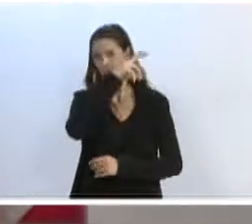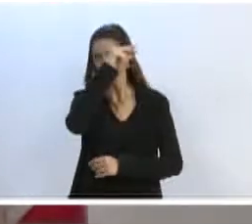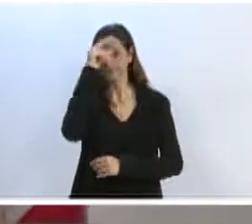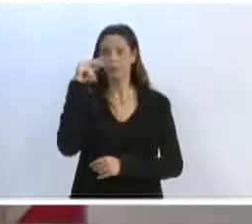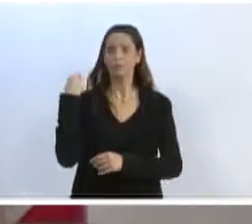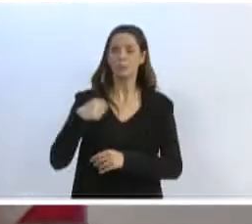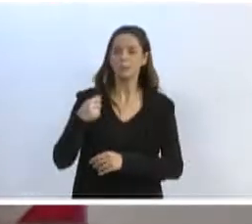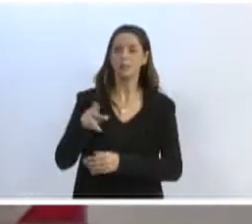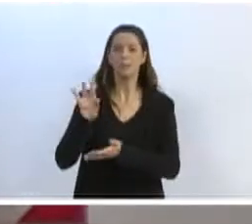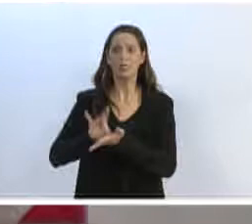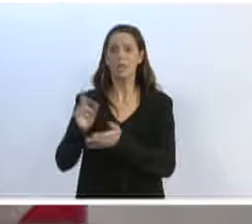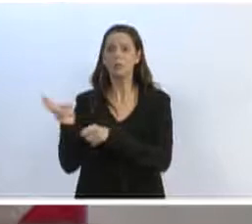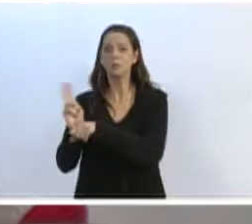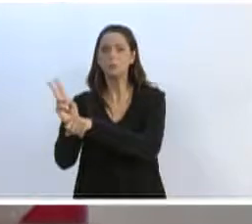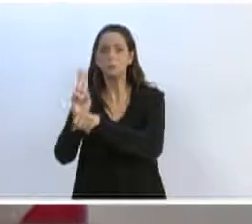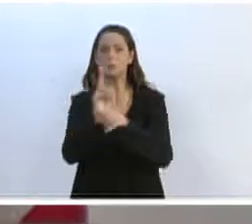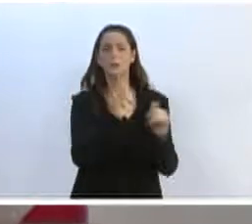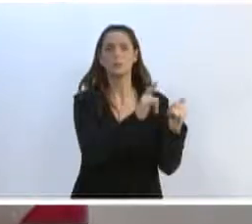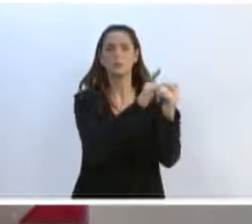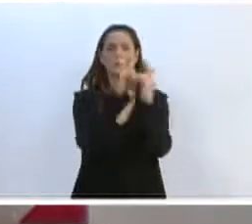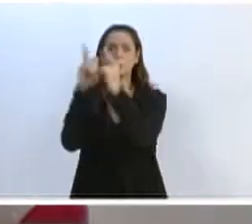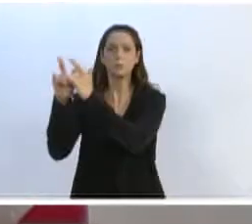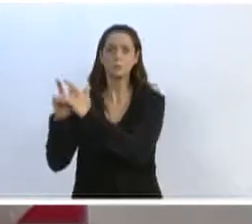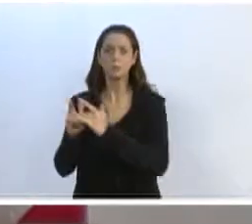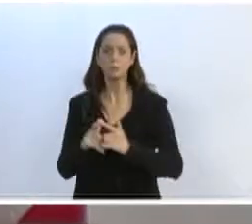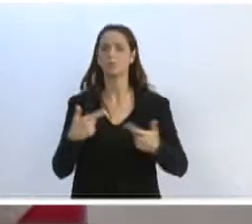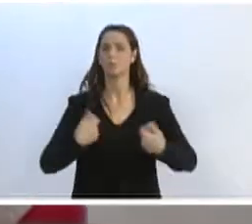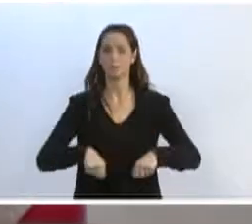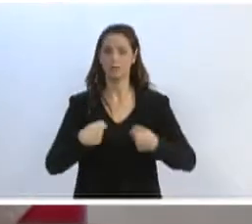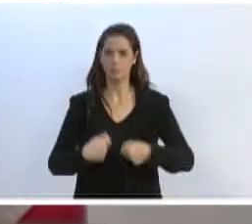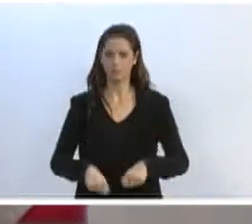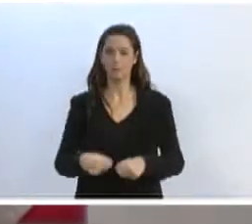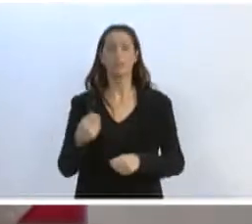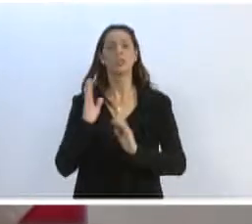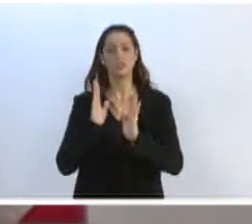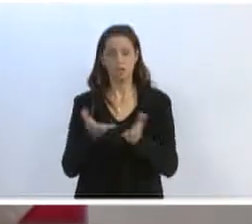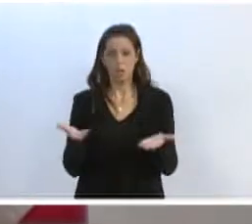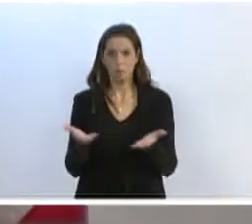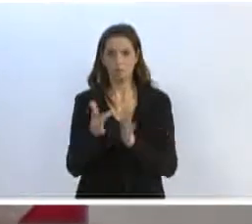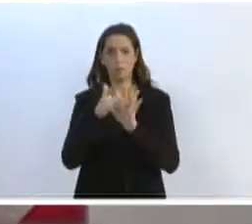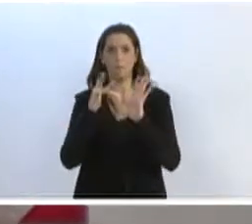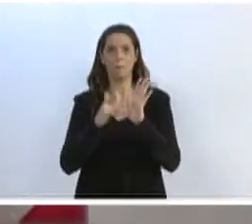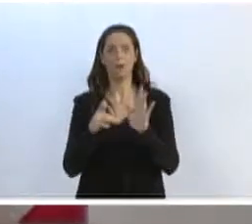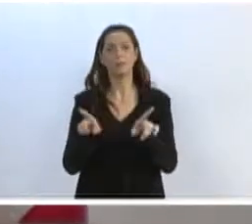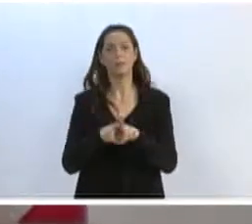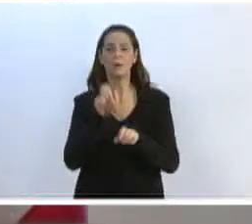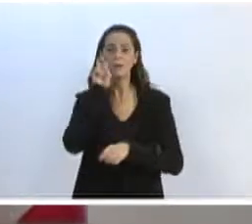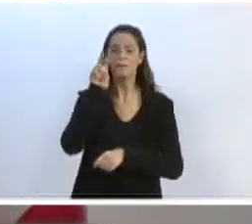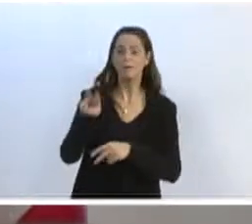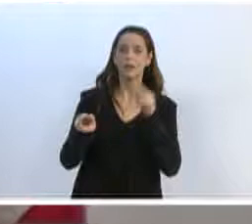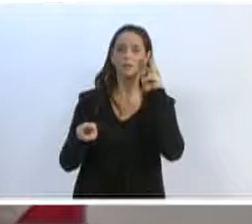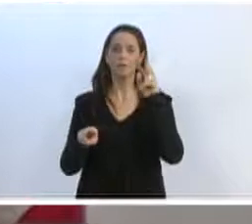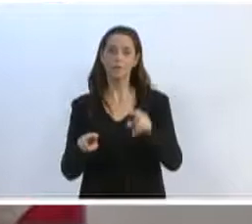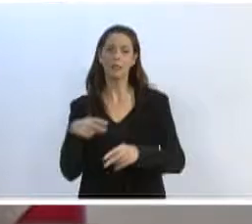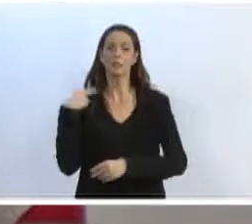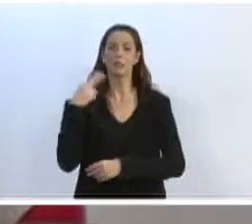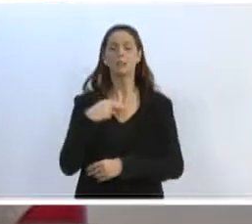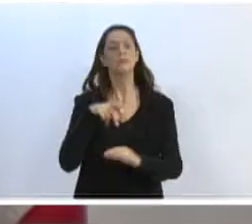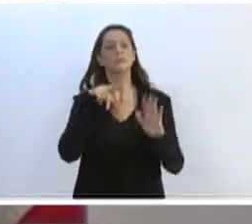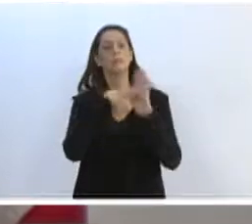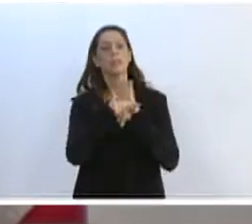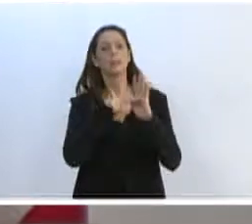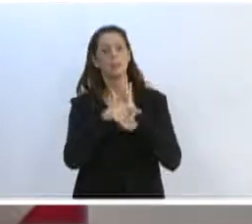todas as entidades que recebem subvenções no ano passado até hoje na porta para acompanhar vereadores solicitando da ccj informações